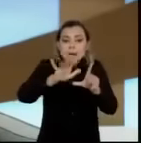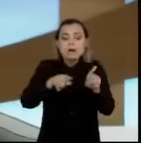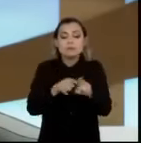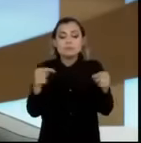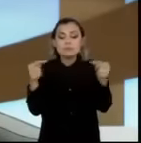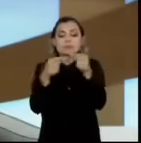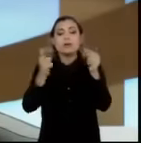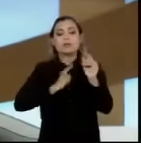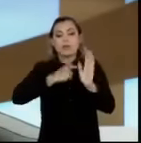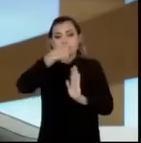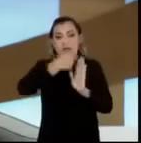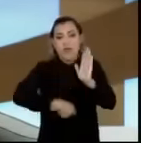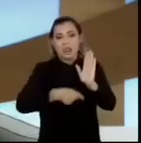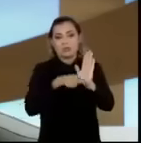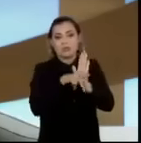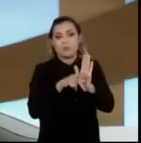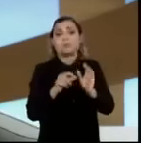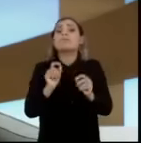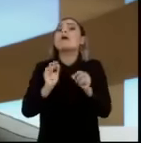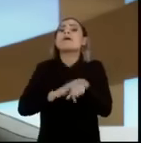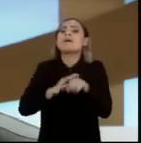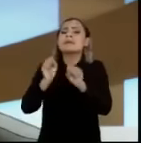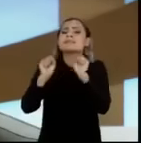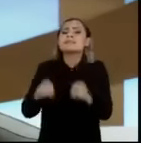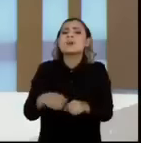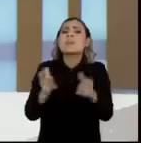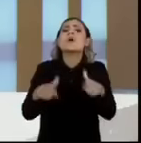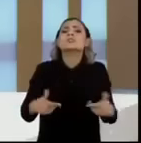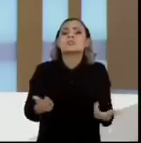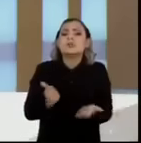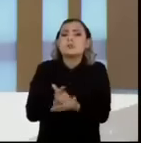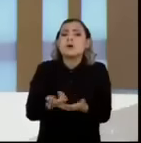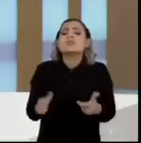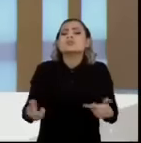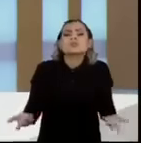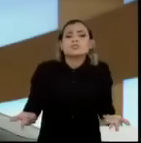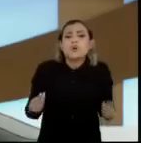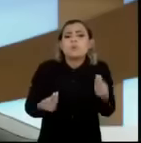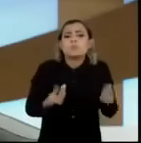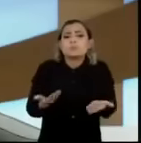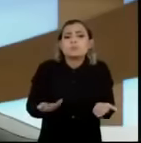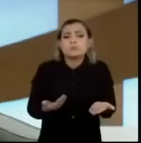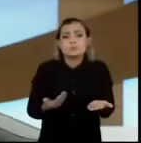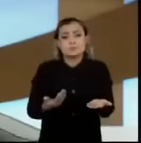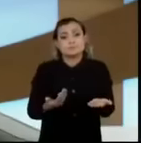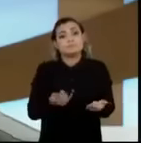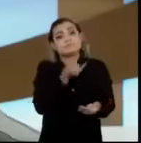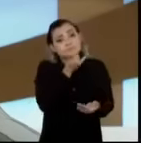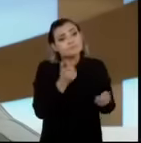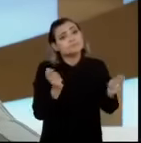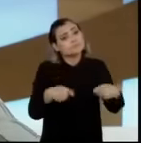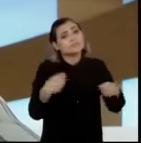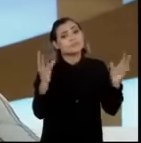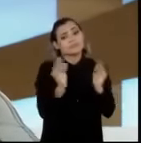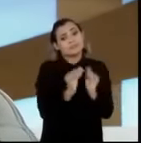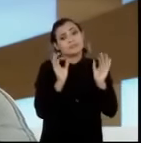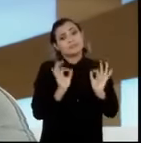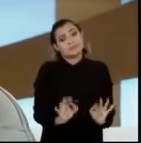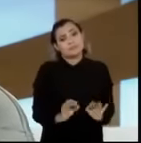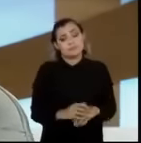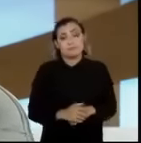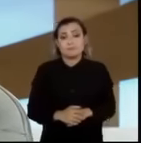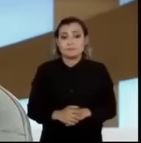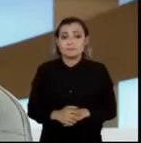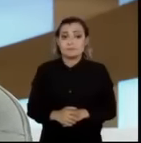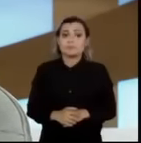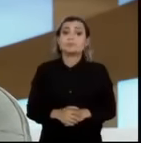faz um relatório. Mas de quem é esse sistema? Não é da própria Planet? O agro, a Eu Planet preciso tem, encerrar o estado mesmo, do Pará para usa. deixar ele concluir, e